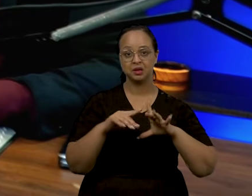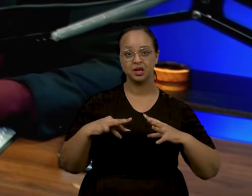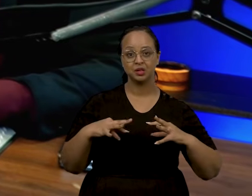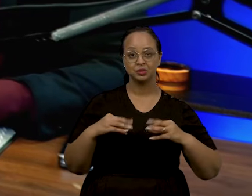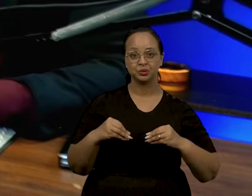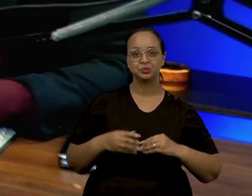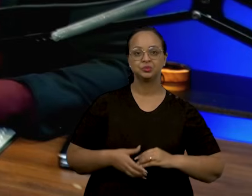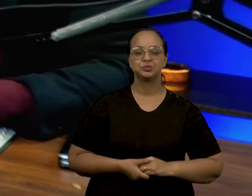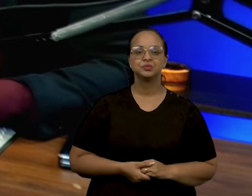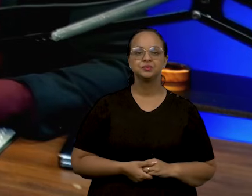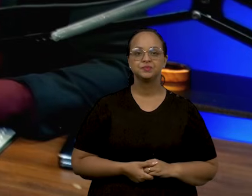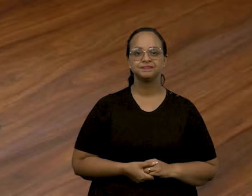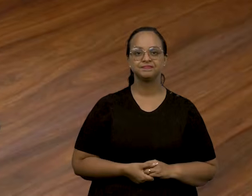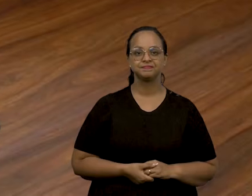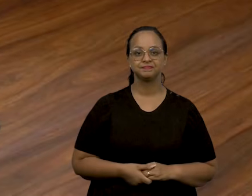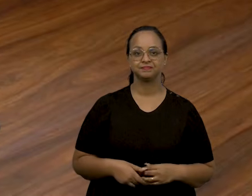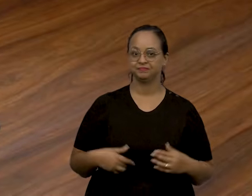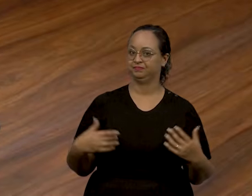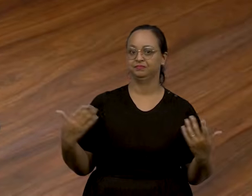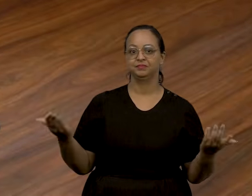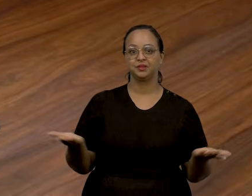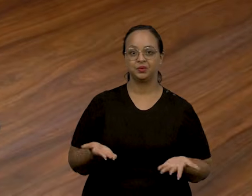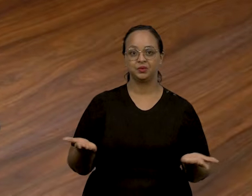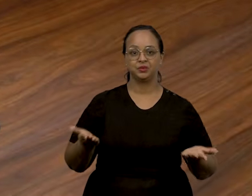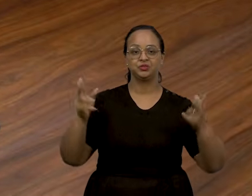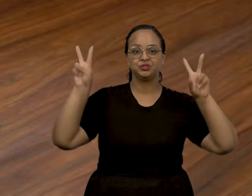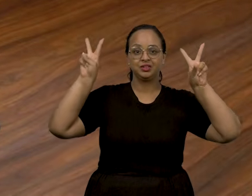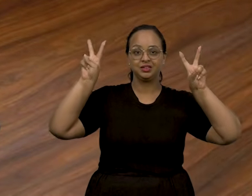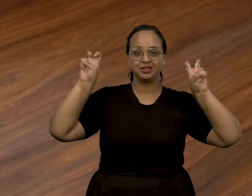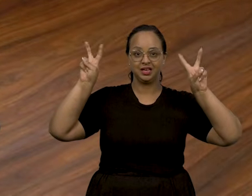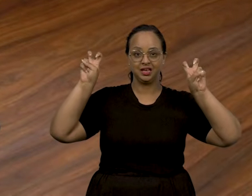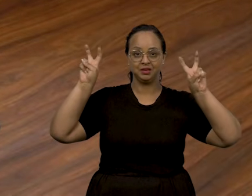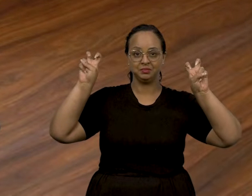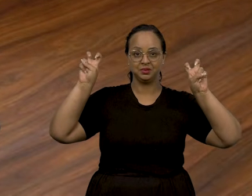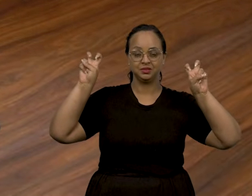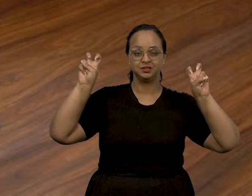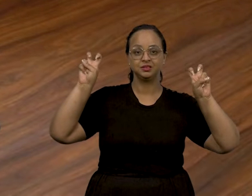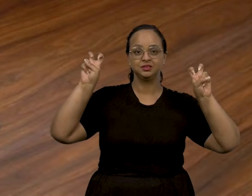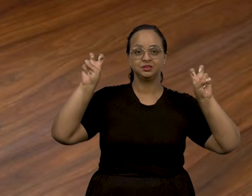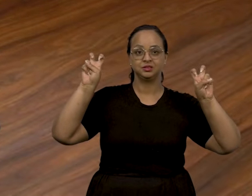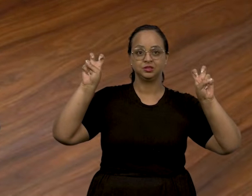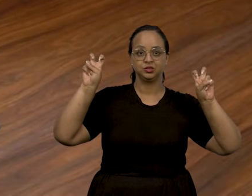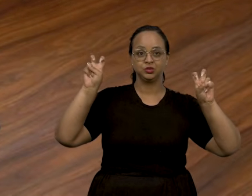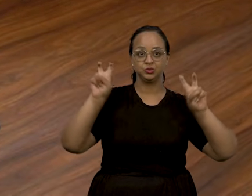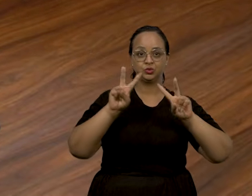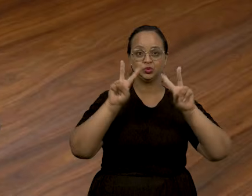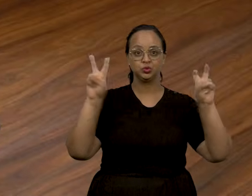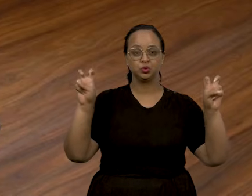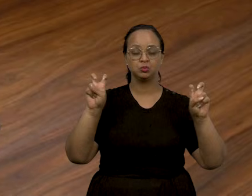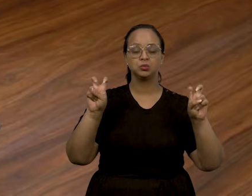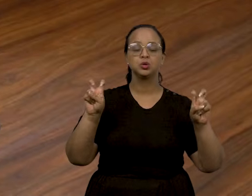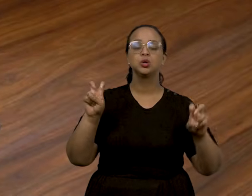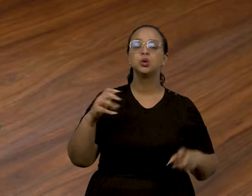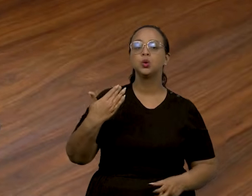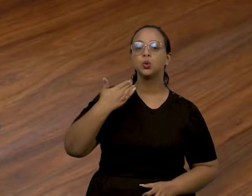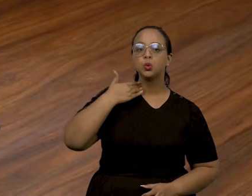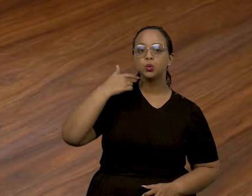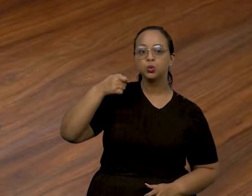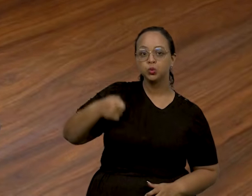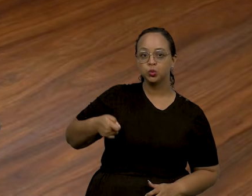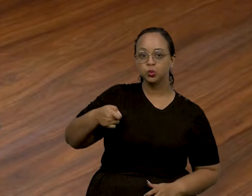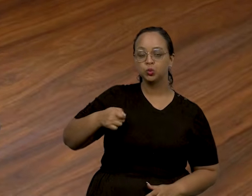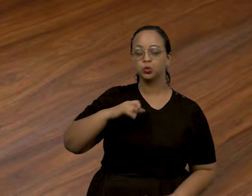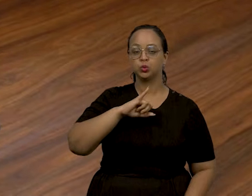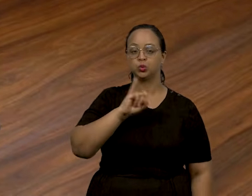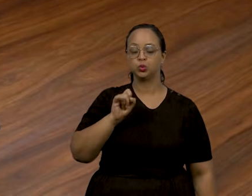irmãos. Amém. E para o tema que nós vamos tratar hoje, nós iremos tratar sobre o juiz, né?